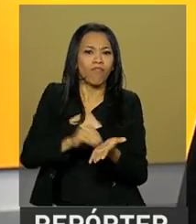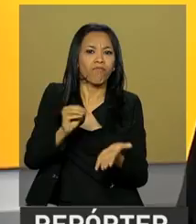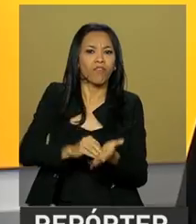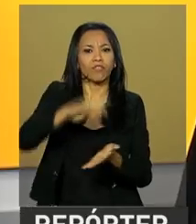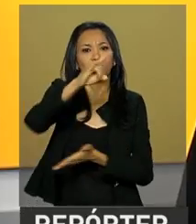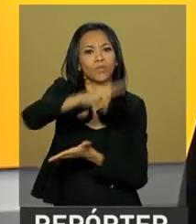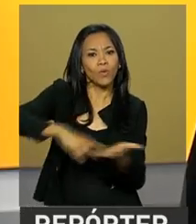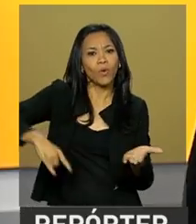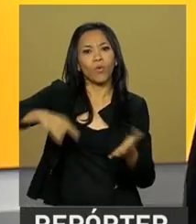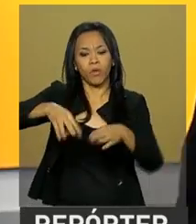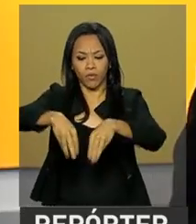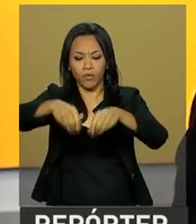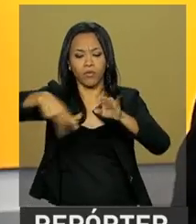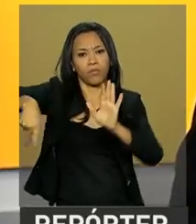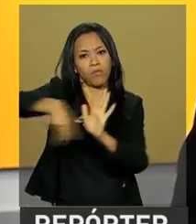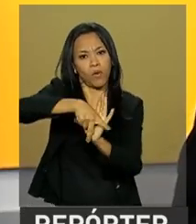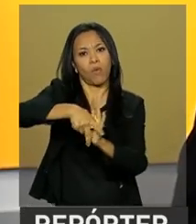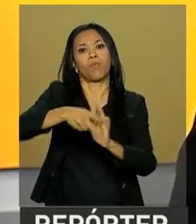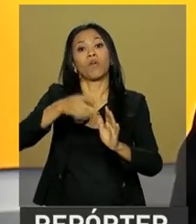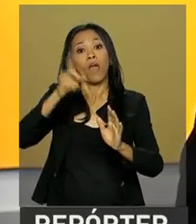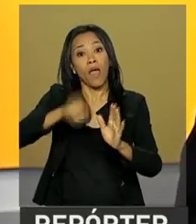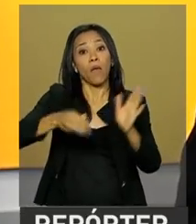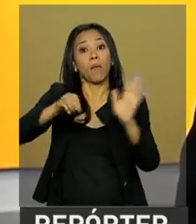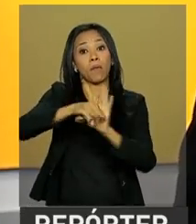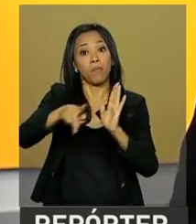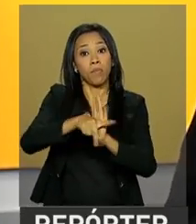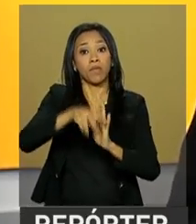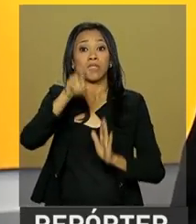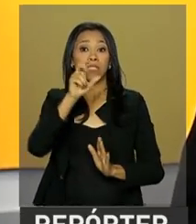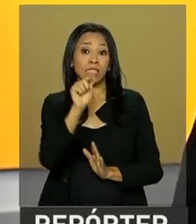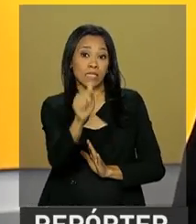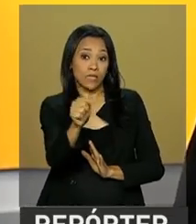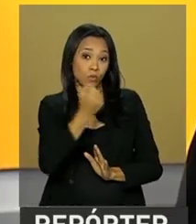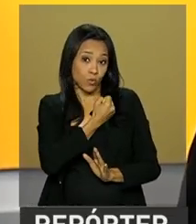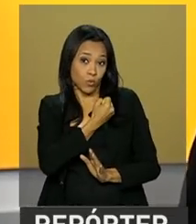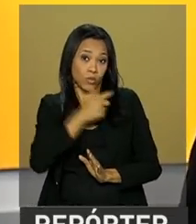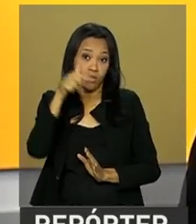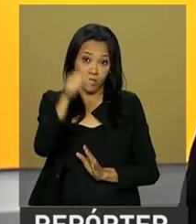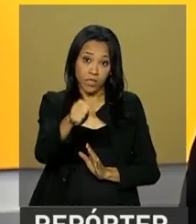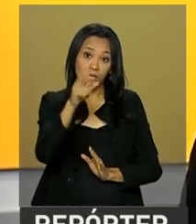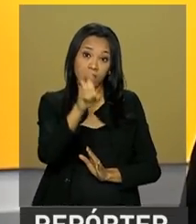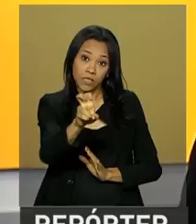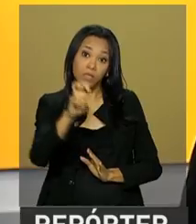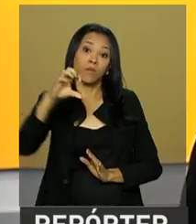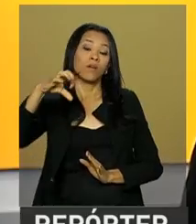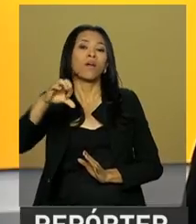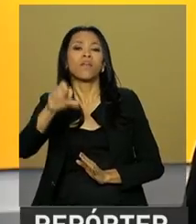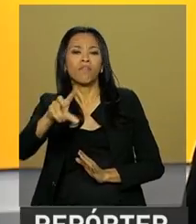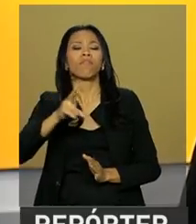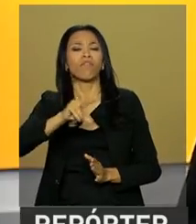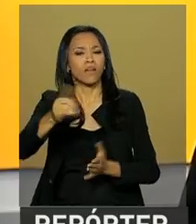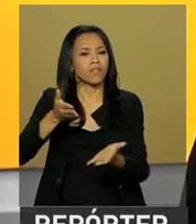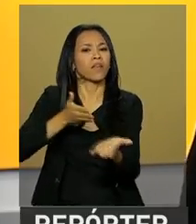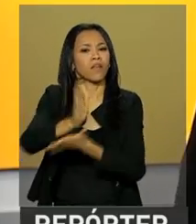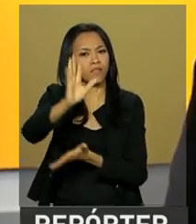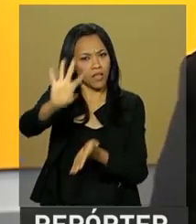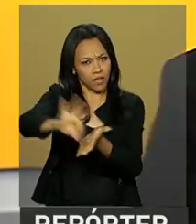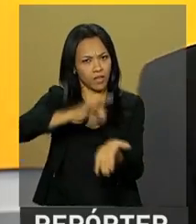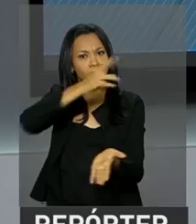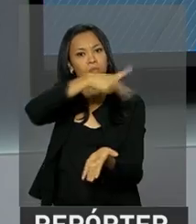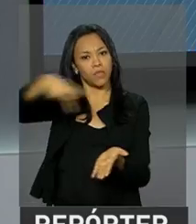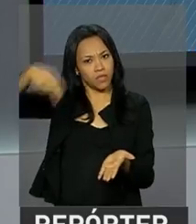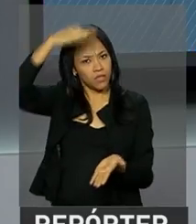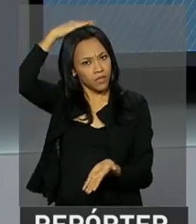provisória 759, aprovada pelo Senado e que deve ser sancionada pelo presidente Michel Temer nos próximos